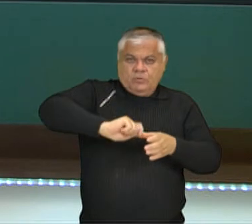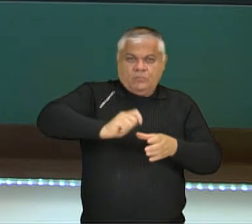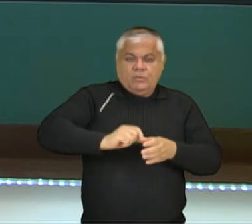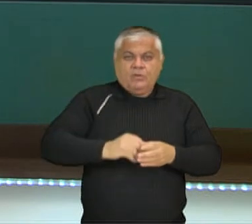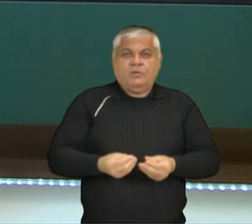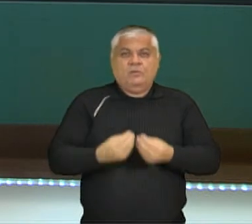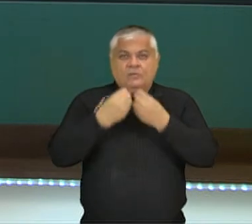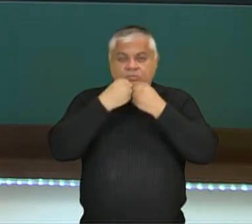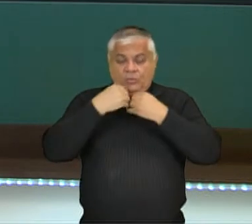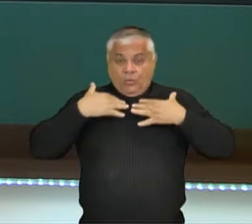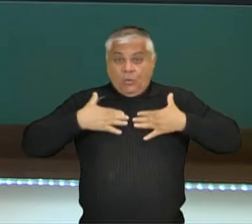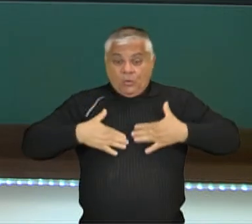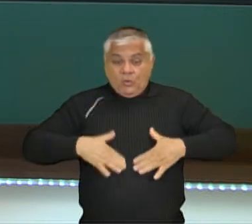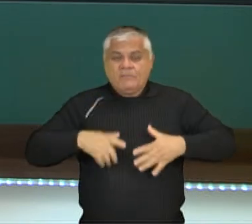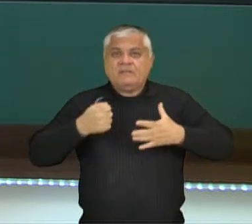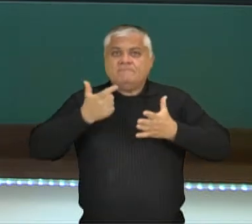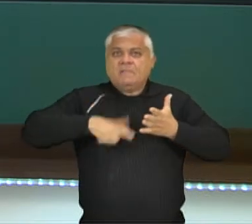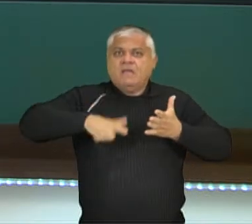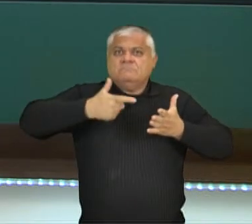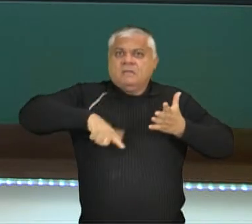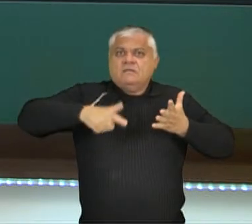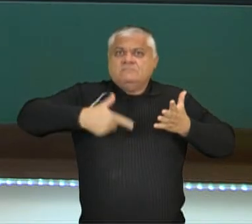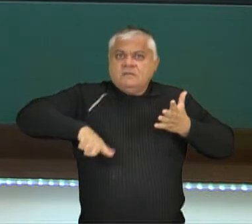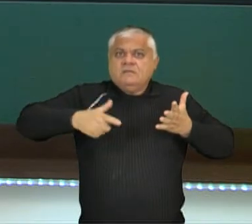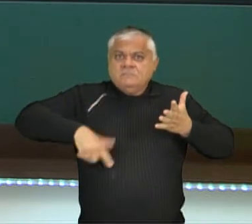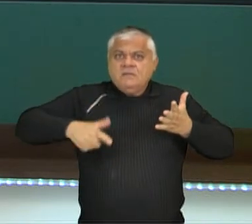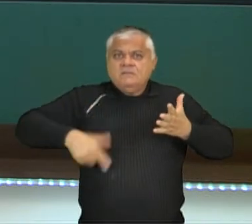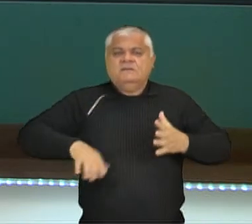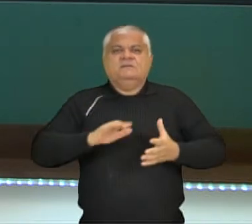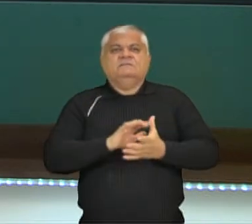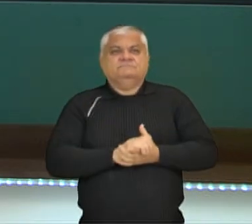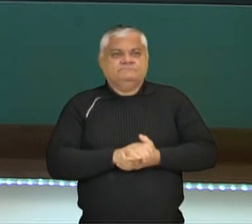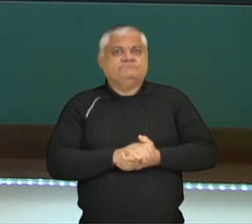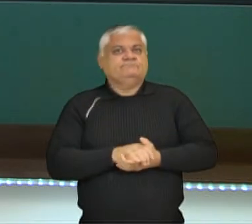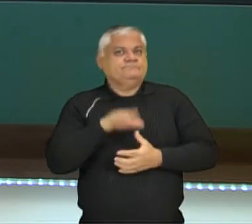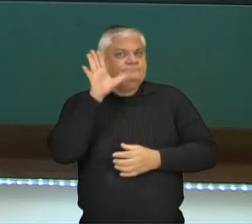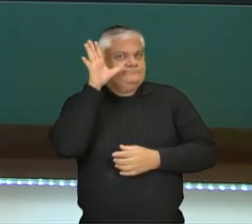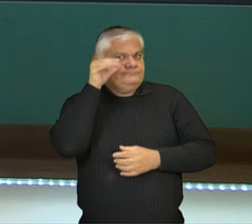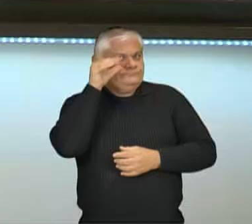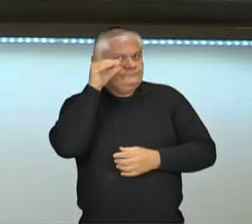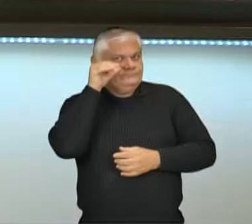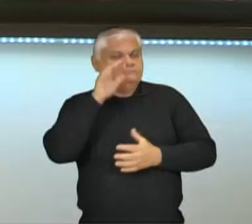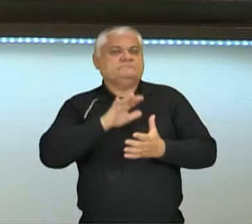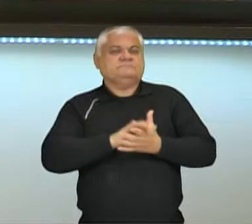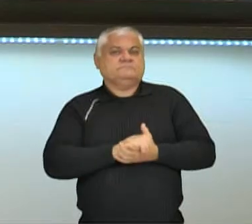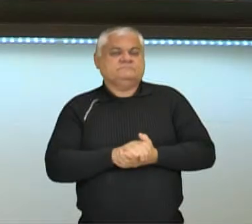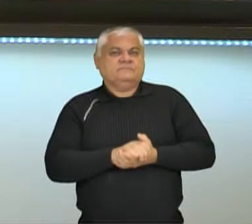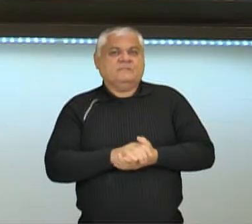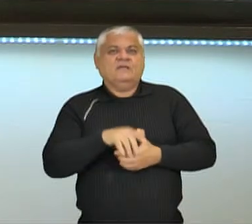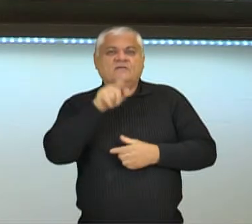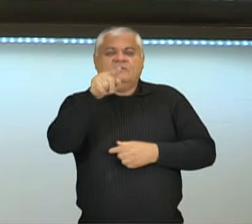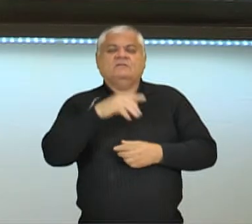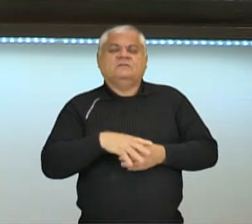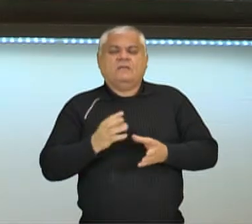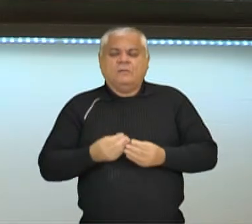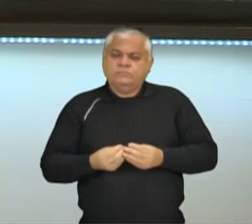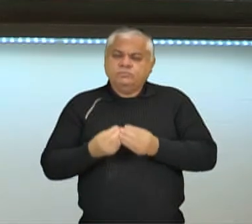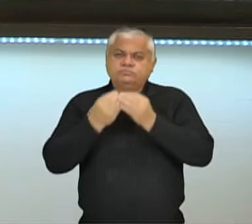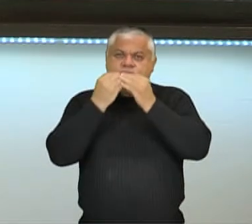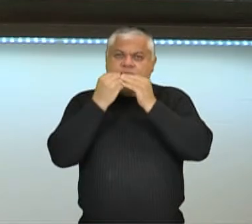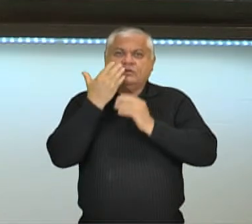sente necessidade de mais e mais. Isso é uma curiosidade. Isso é uma curiosidade. Quando você come açúcar,